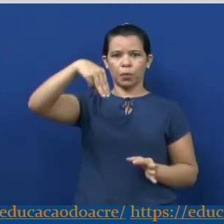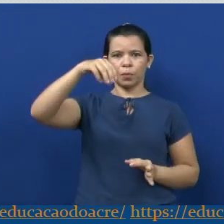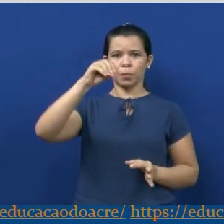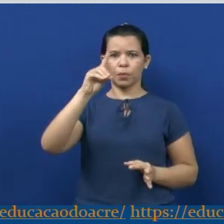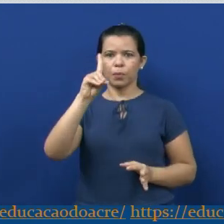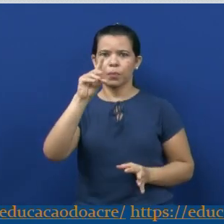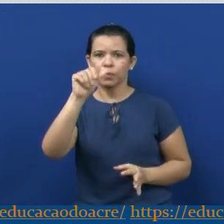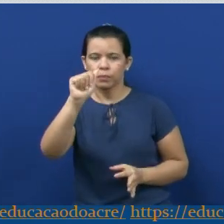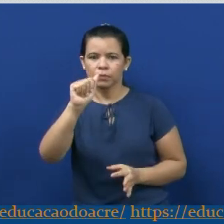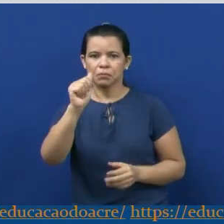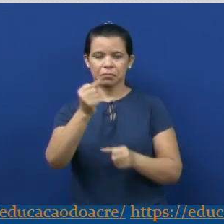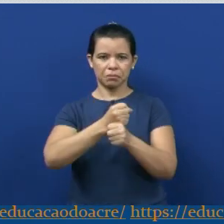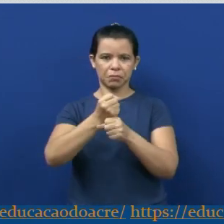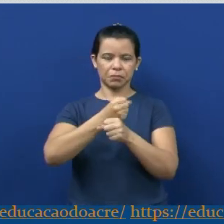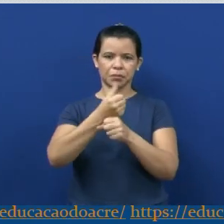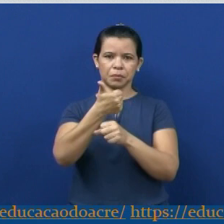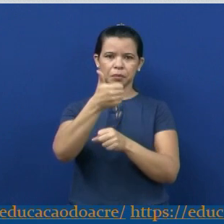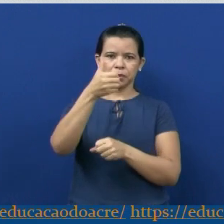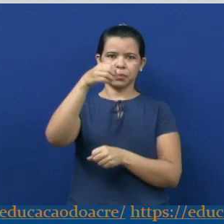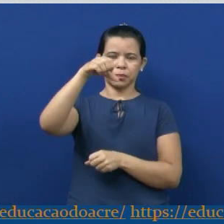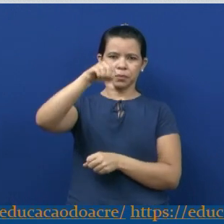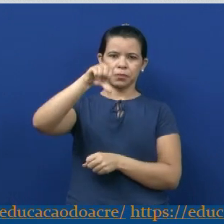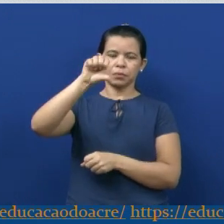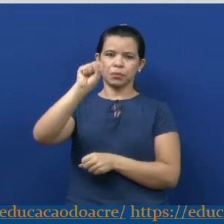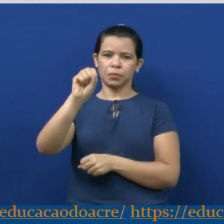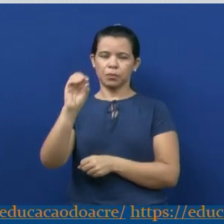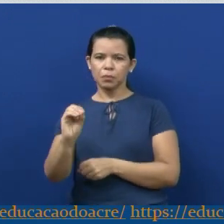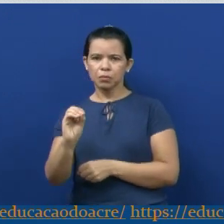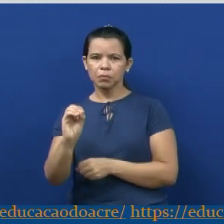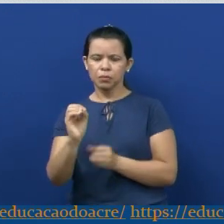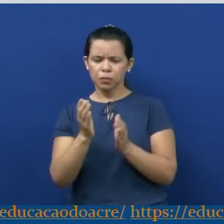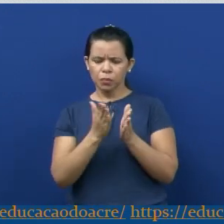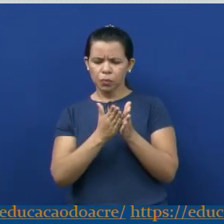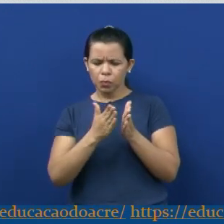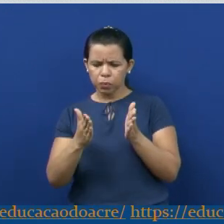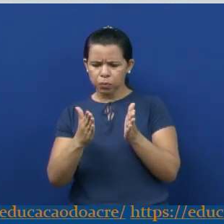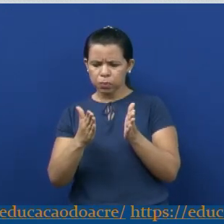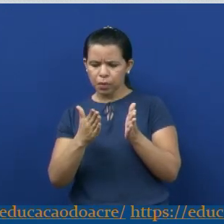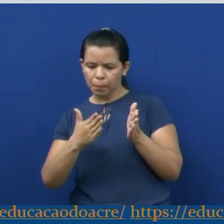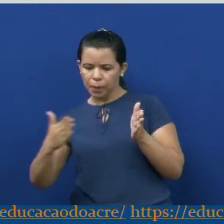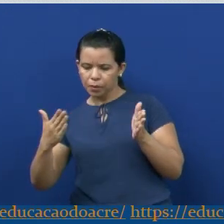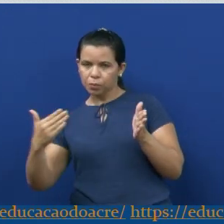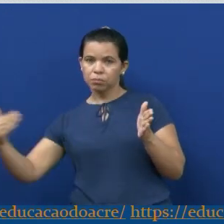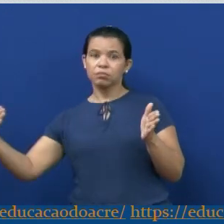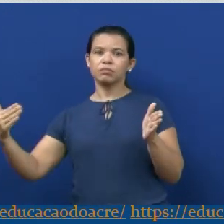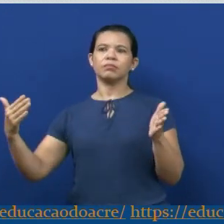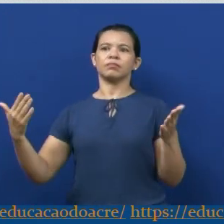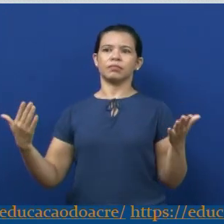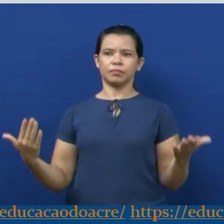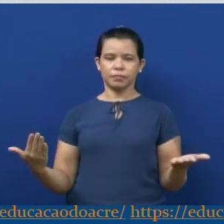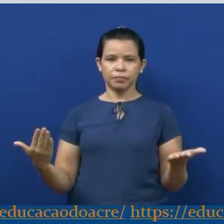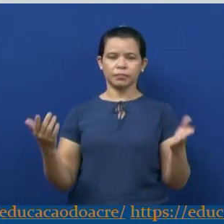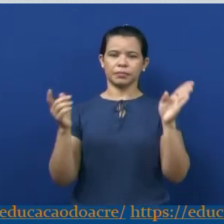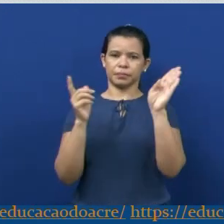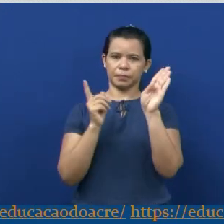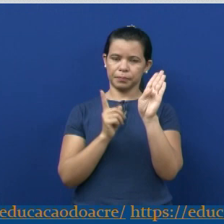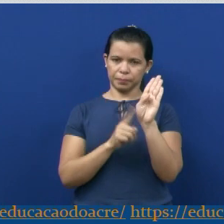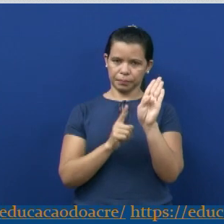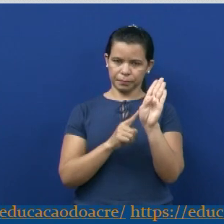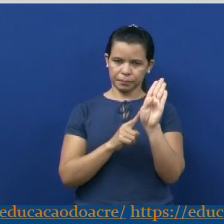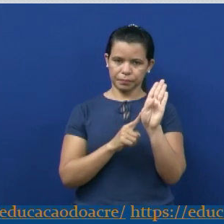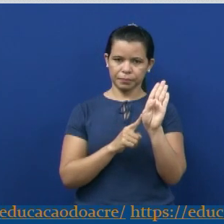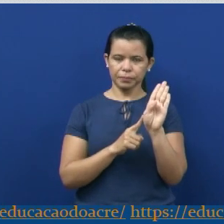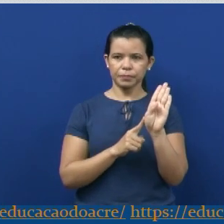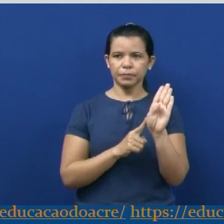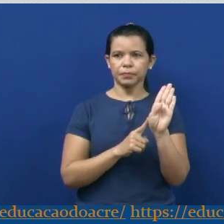moda dos anos 80, ela é de curta, média ou longa duração? Letra B. Observem bem a imagem. Temos